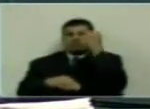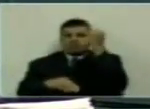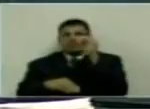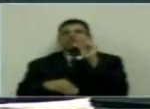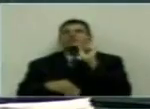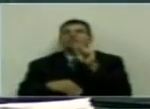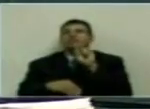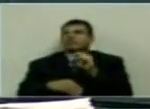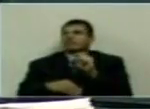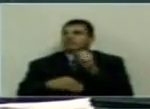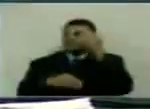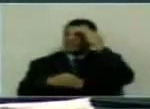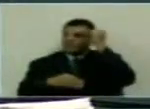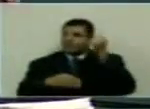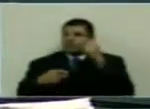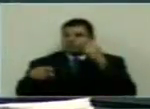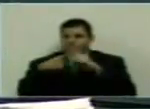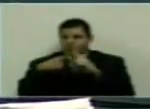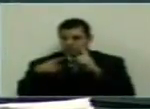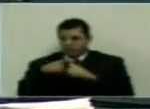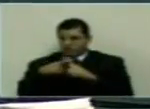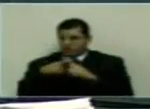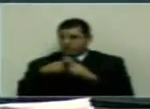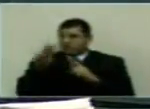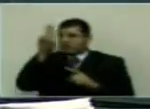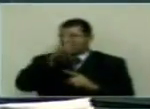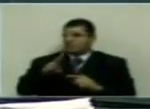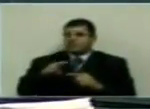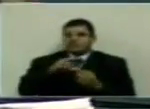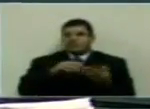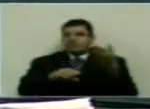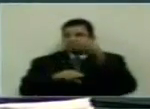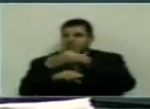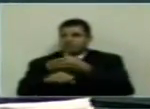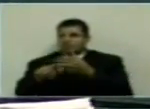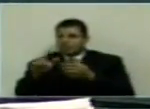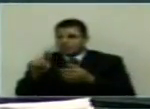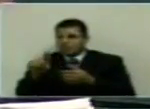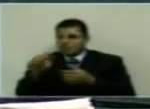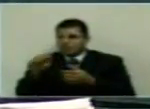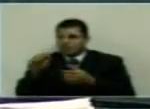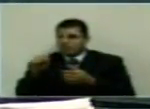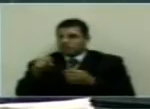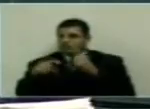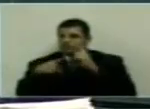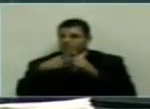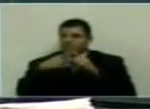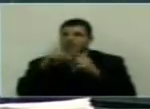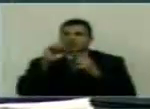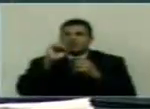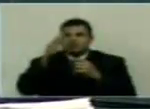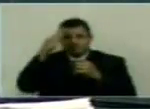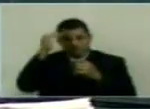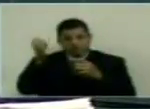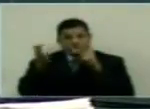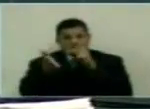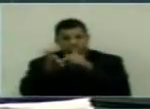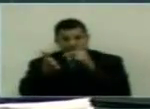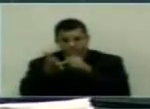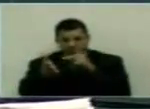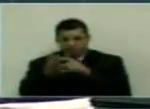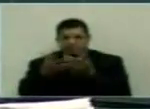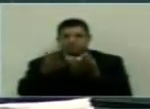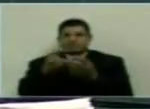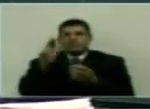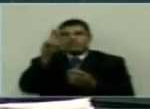importante é saber por que as usinas não migraram para o gás. saber se é verdade